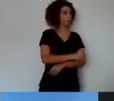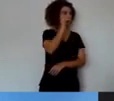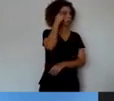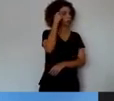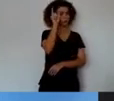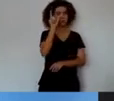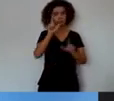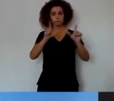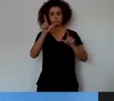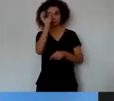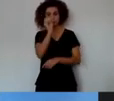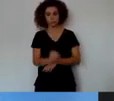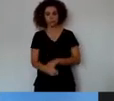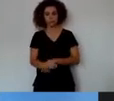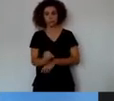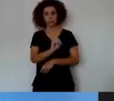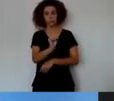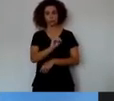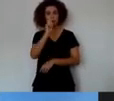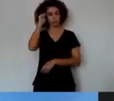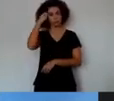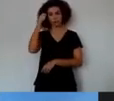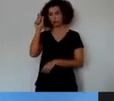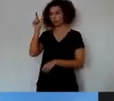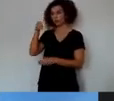De novo, né? A manutenção dos privilégios é em detrimento de.